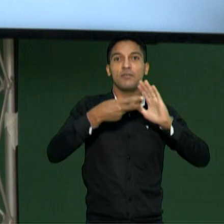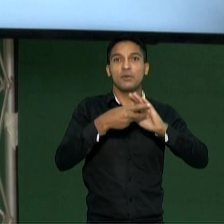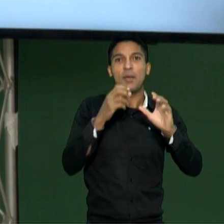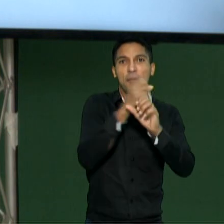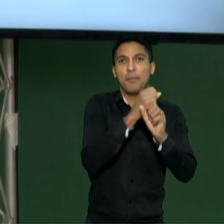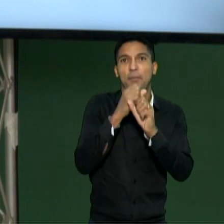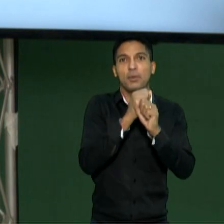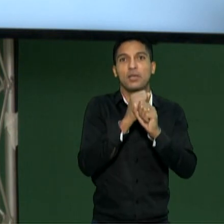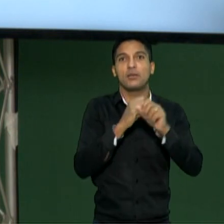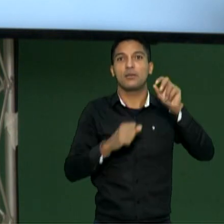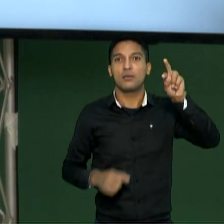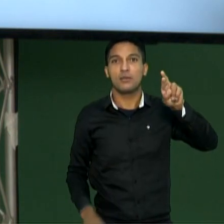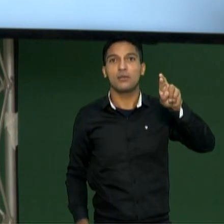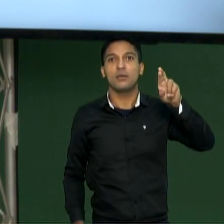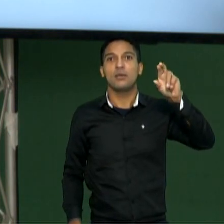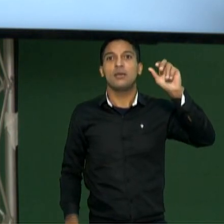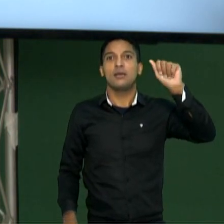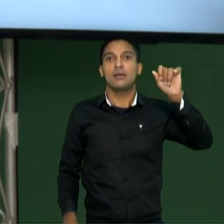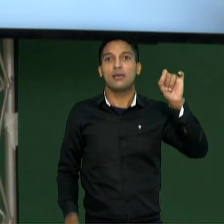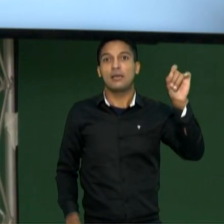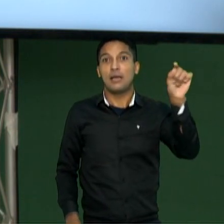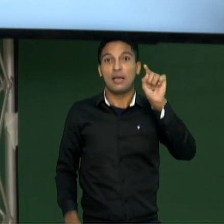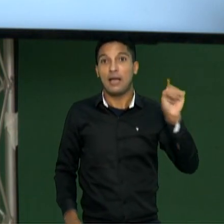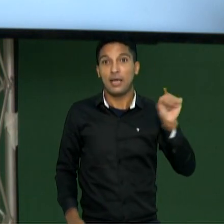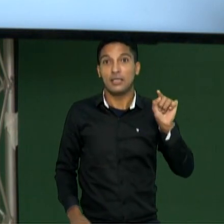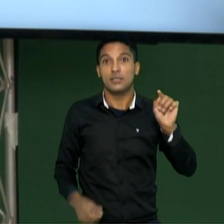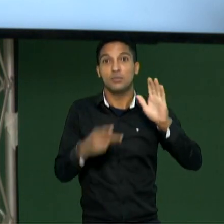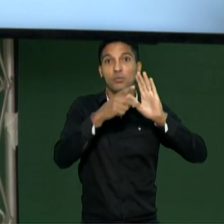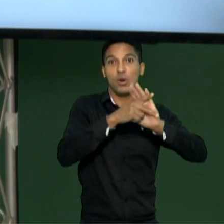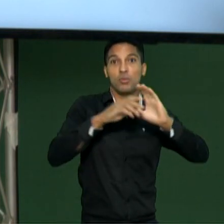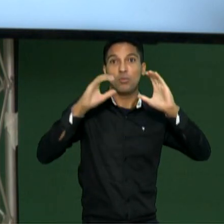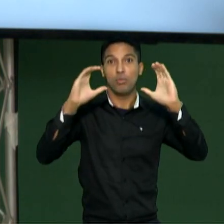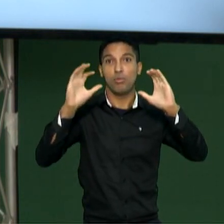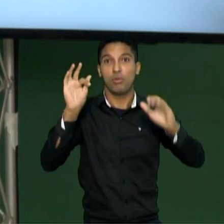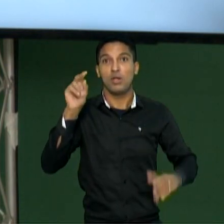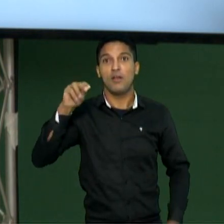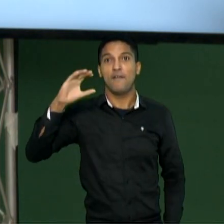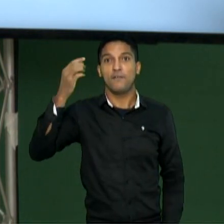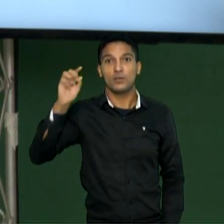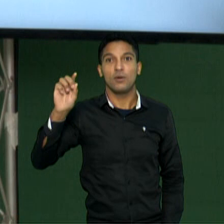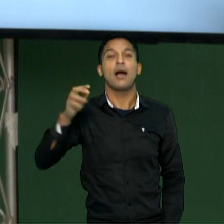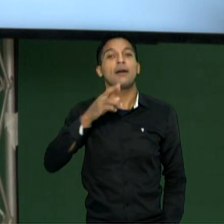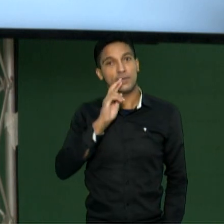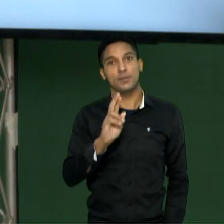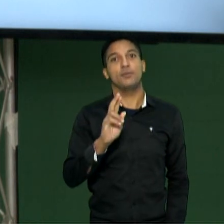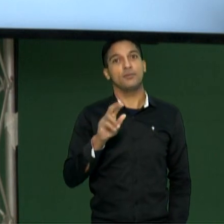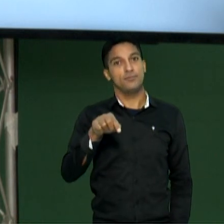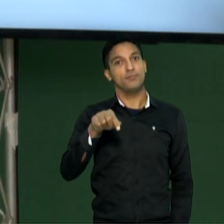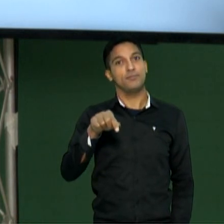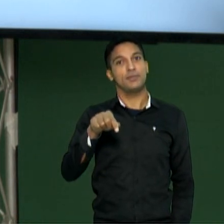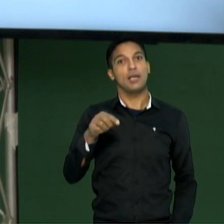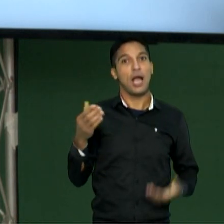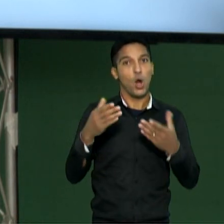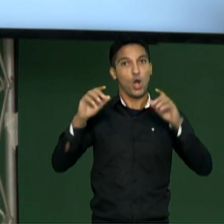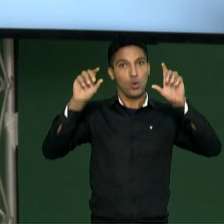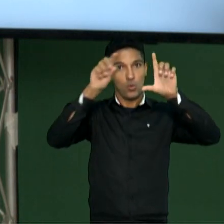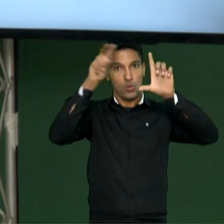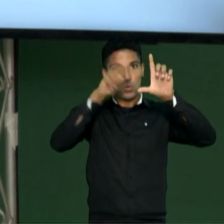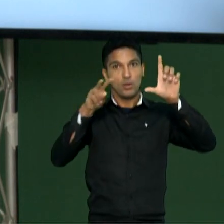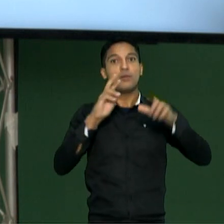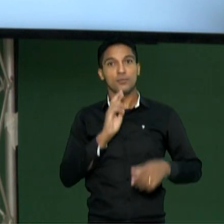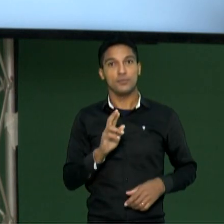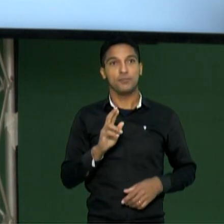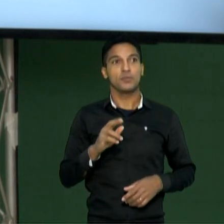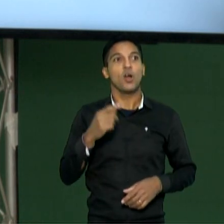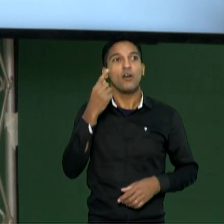eu estou usando a raiz da função para responder esse problema. Então, vamos trocar aqui o L de x por zero, vai ficar